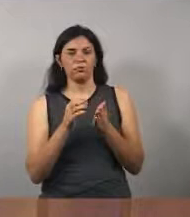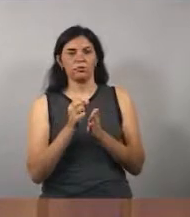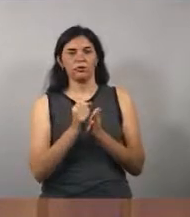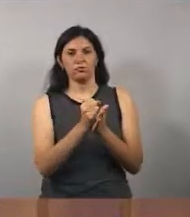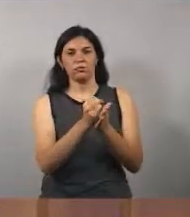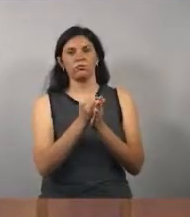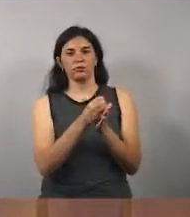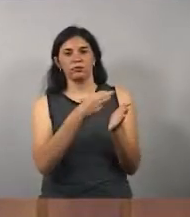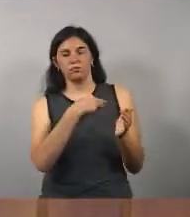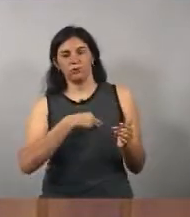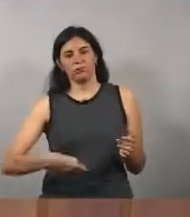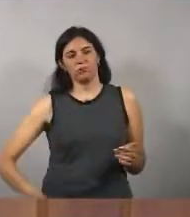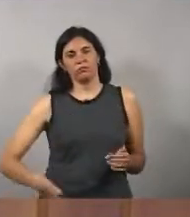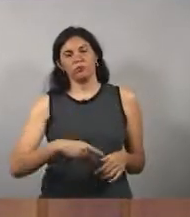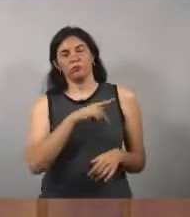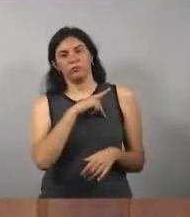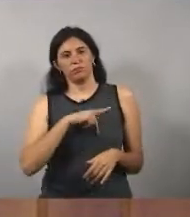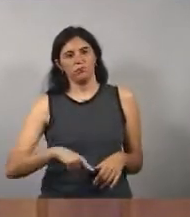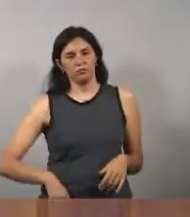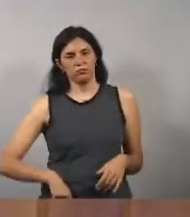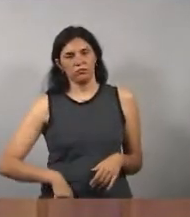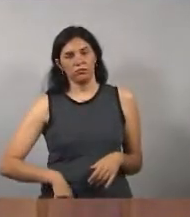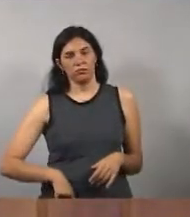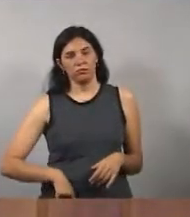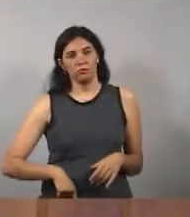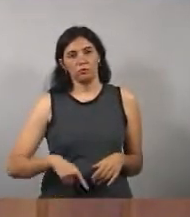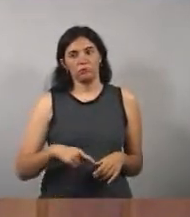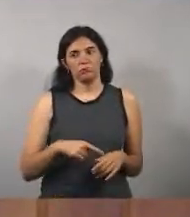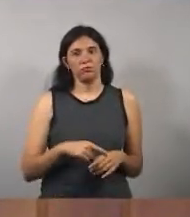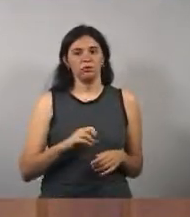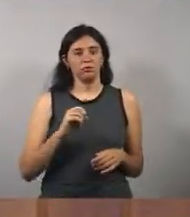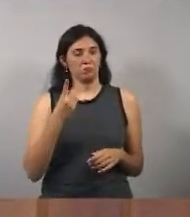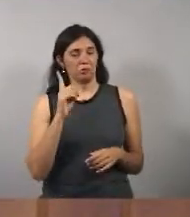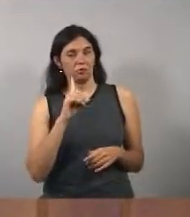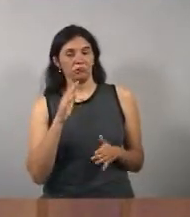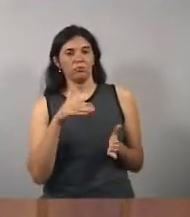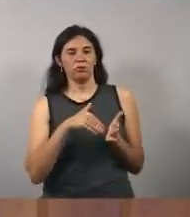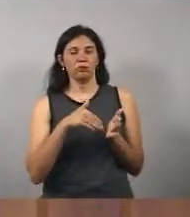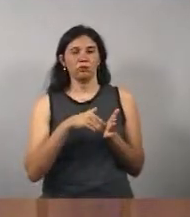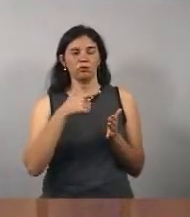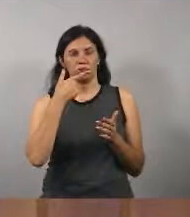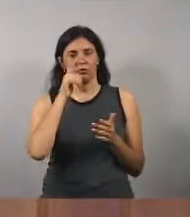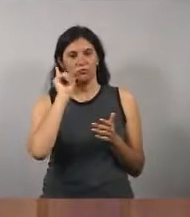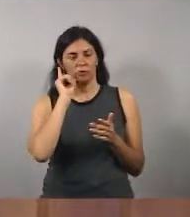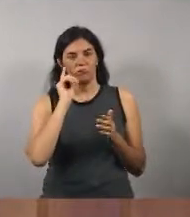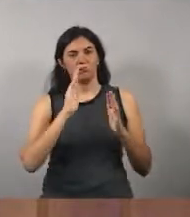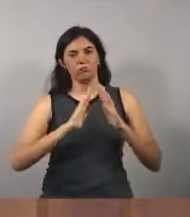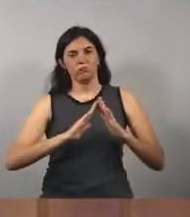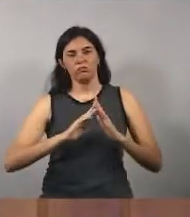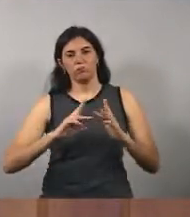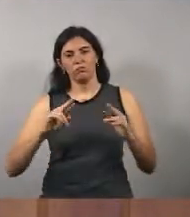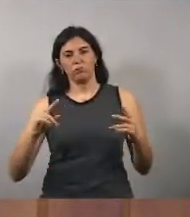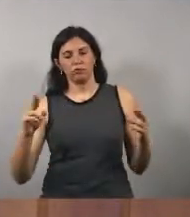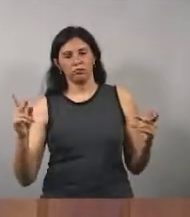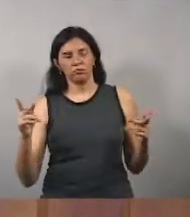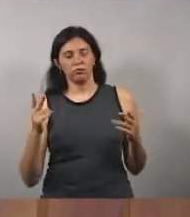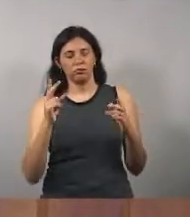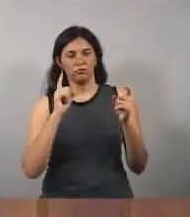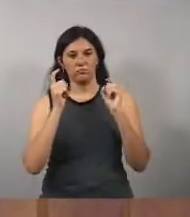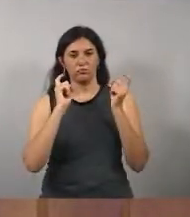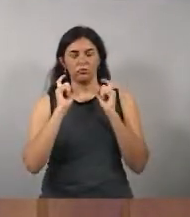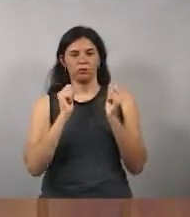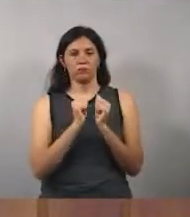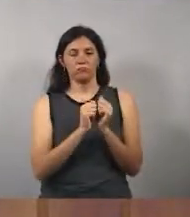encaminhado ao Ministério Público ou não foi? Porque até ontem, e já foram solicitadas várias audiências aqui com o secretário da Fazenda,